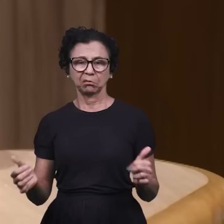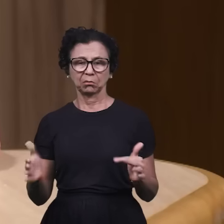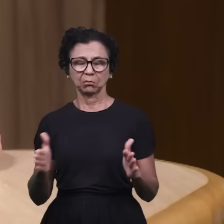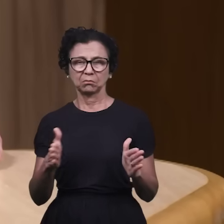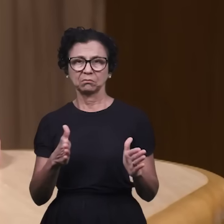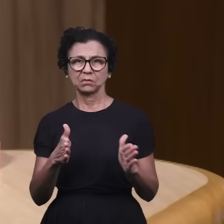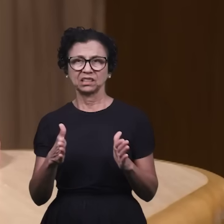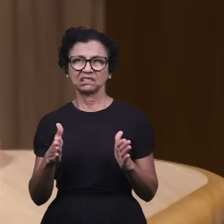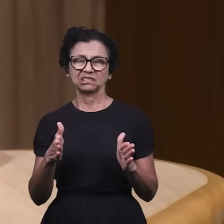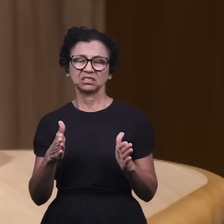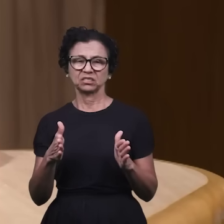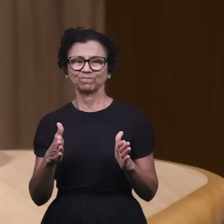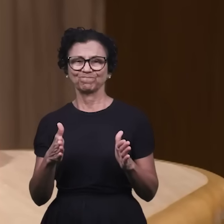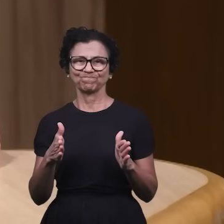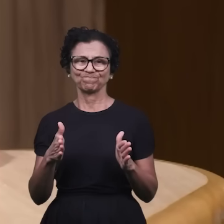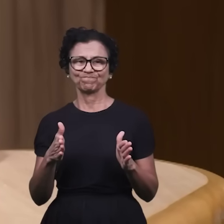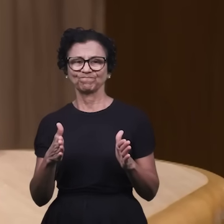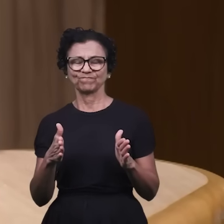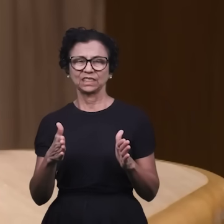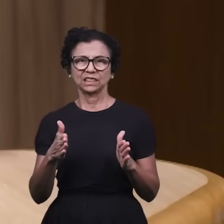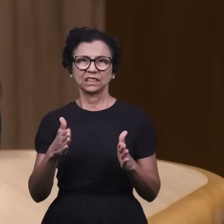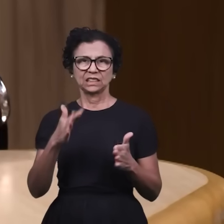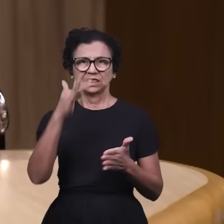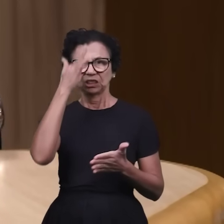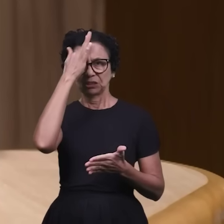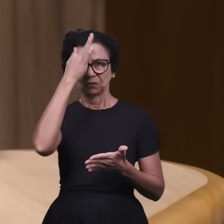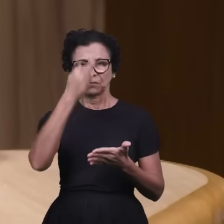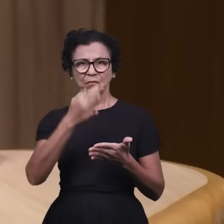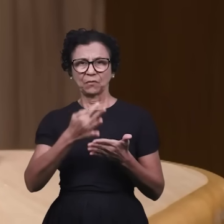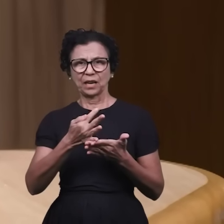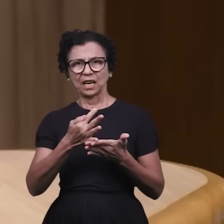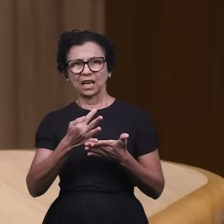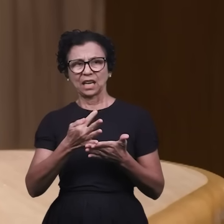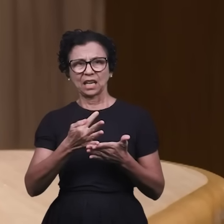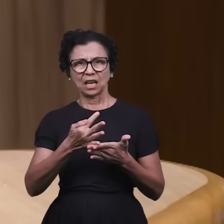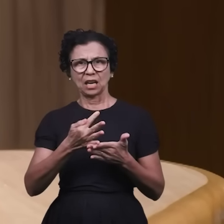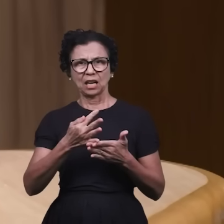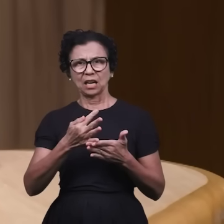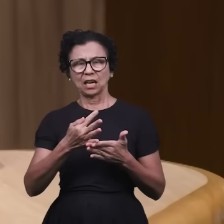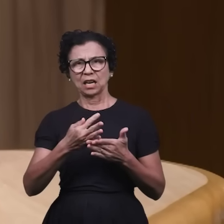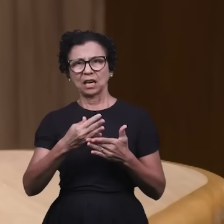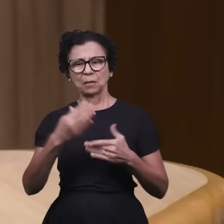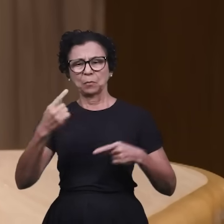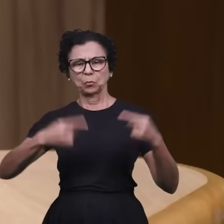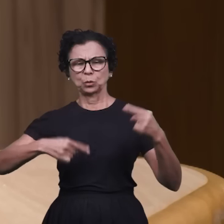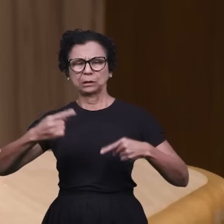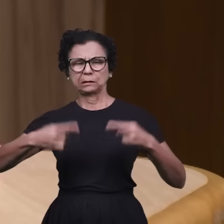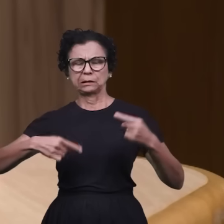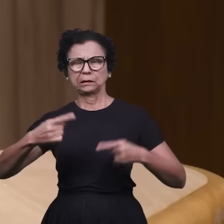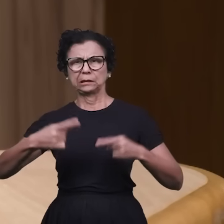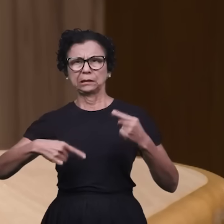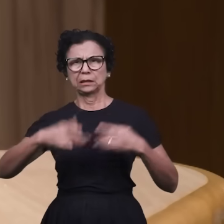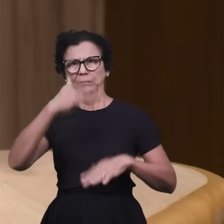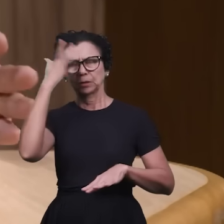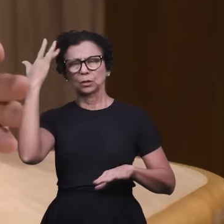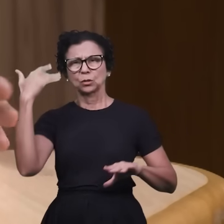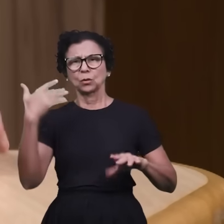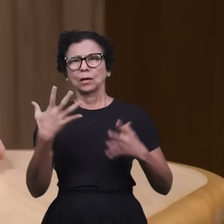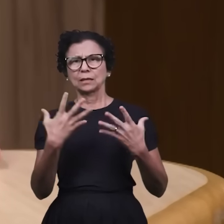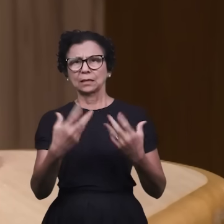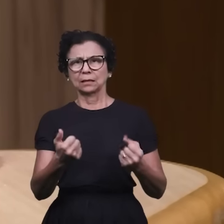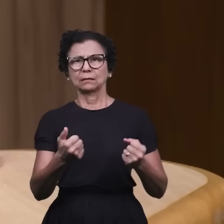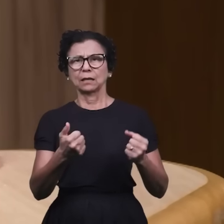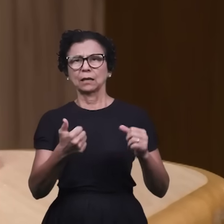período de fé muito política, né? As pessoas eram cristãs não por uma